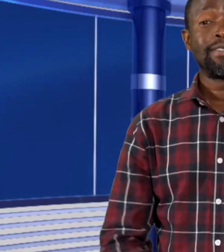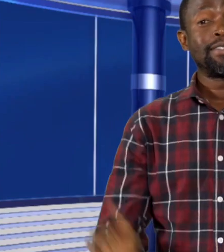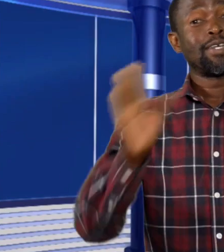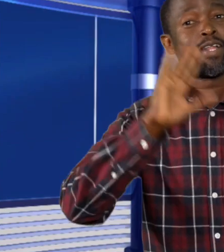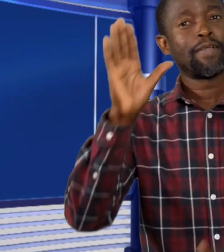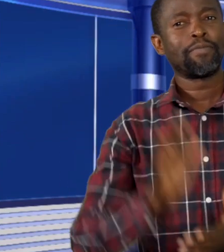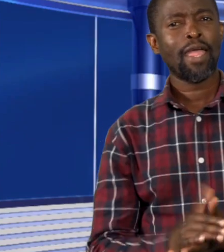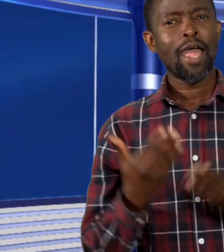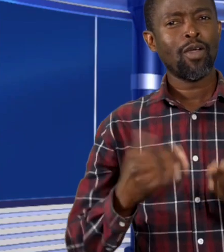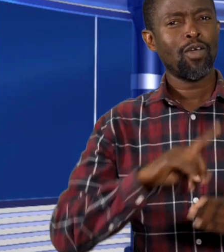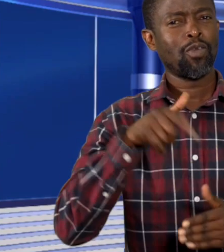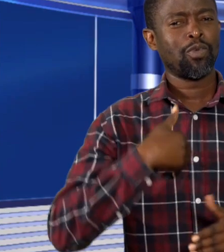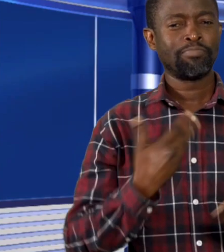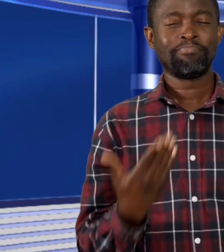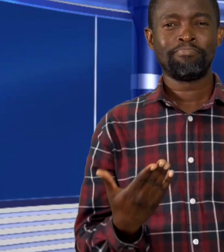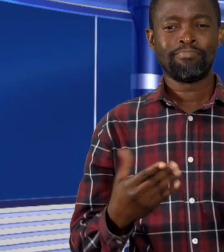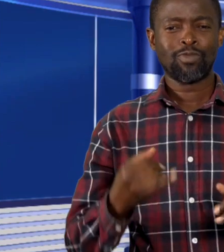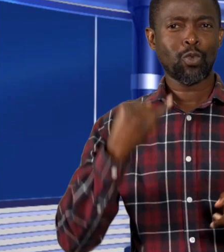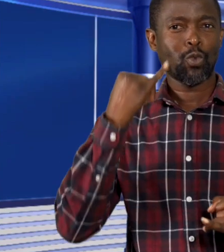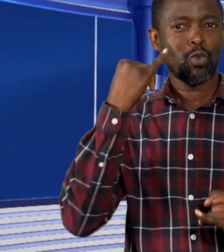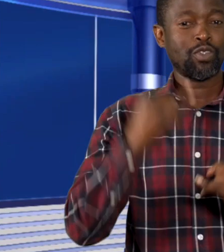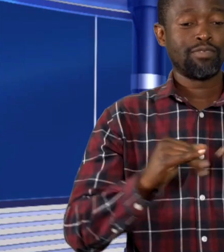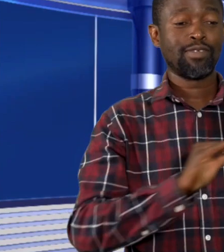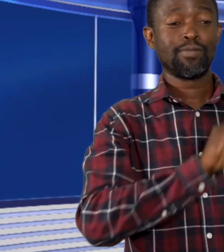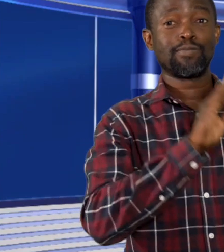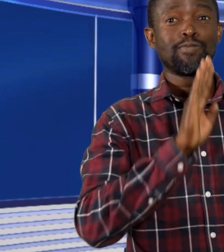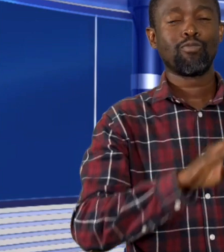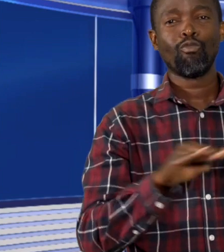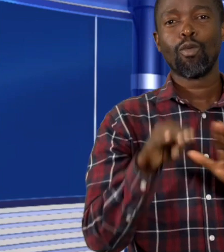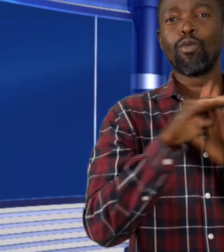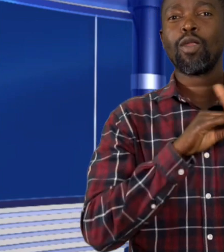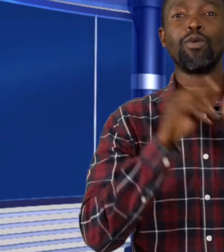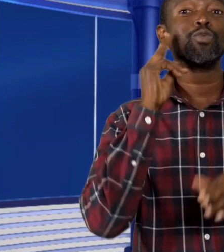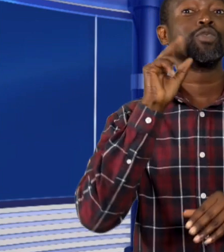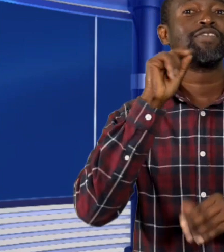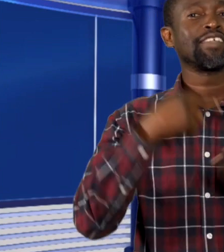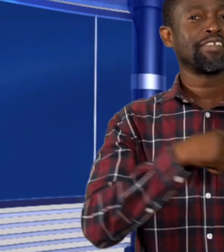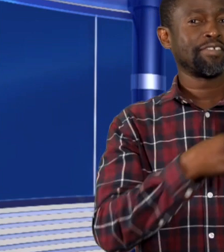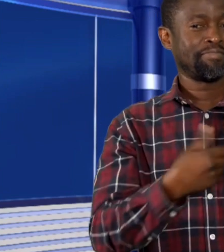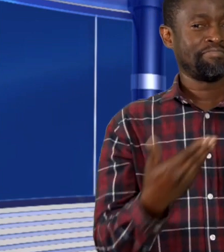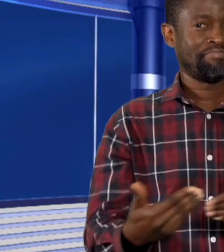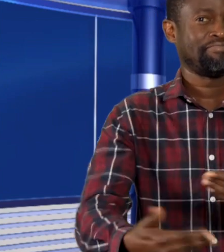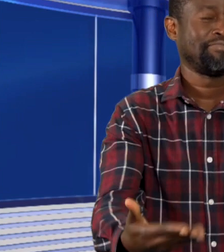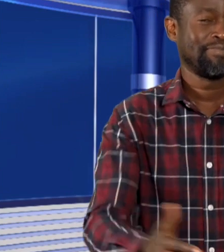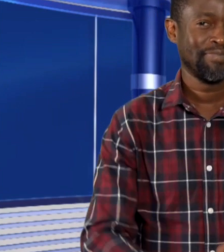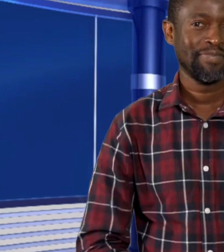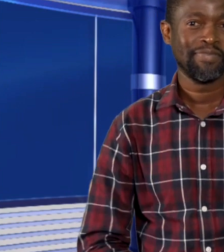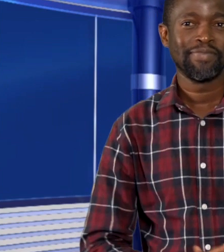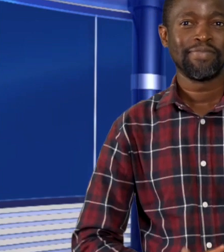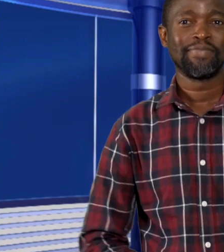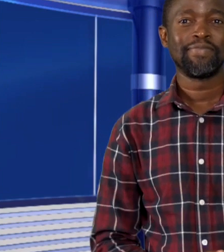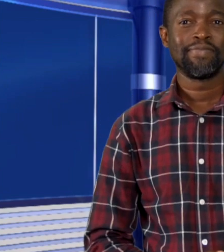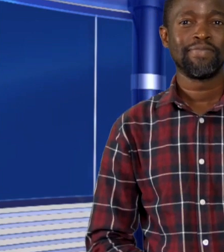Olá, estamos na terceira e última parte do programa da TV Surdo, o programa de televisão mais